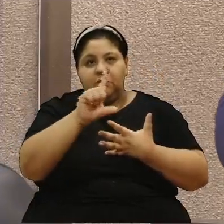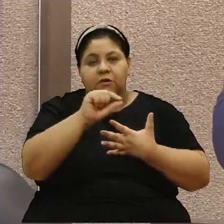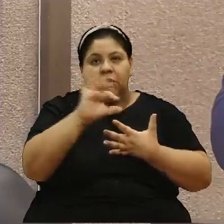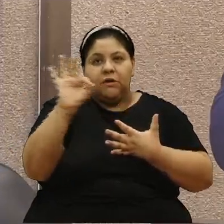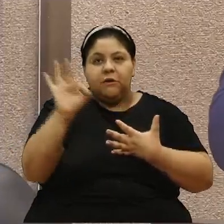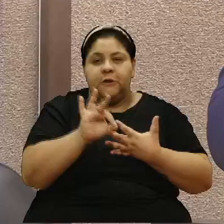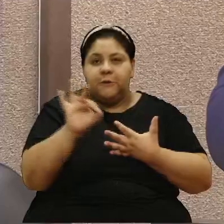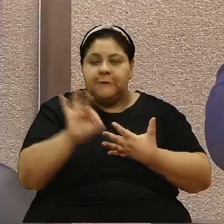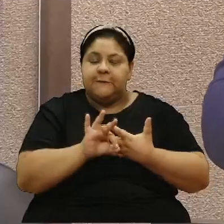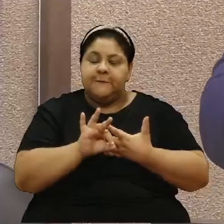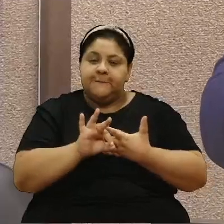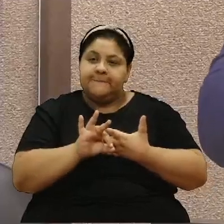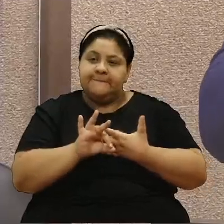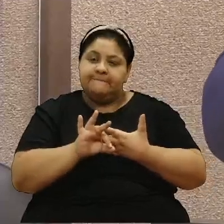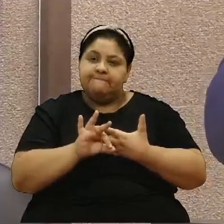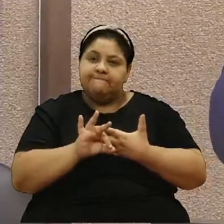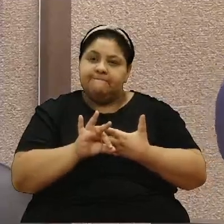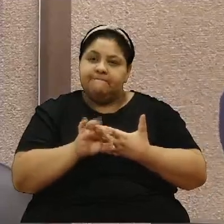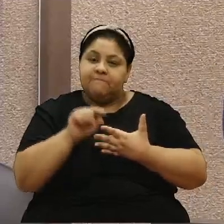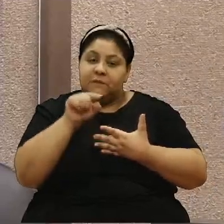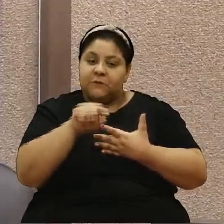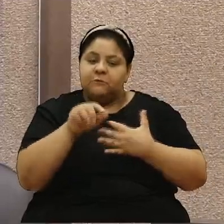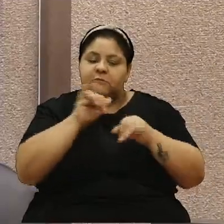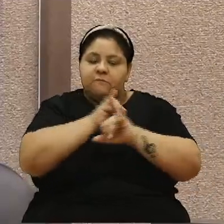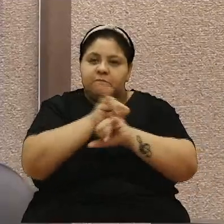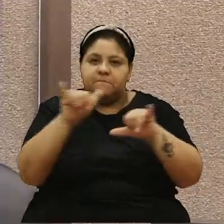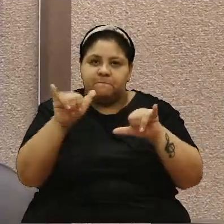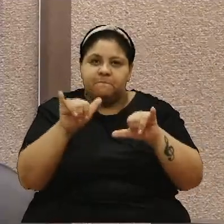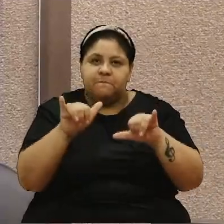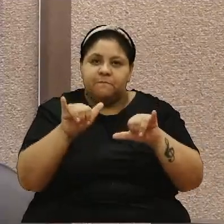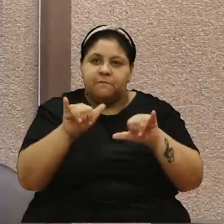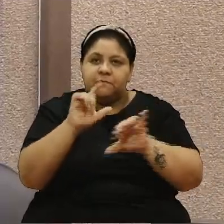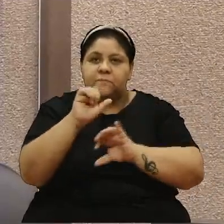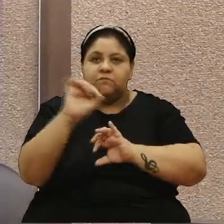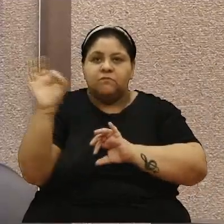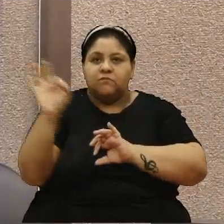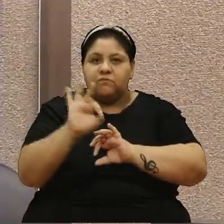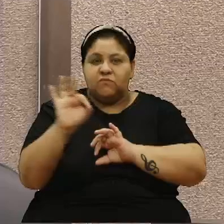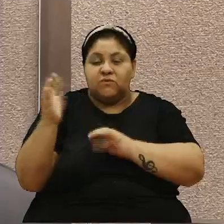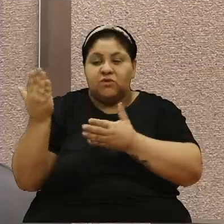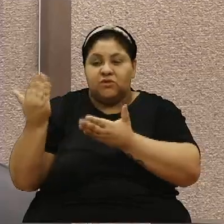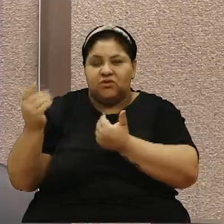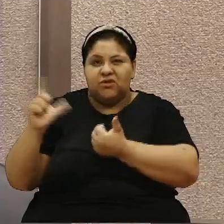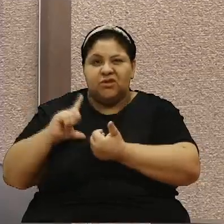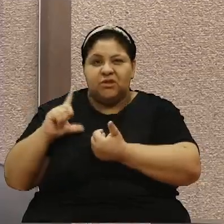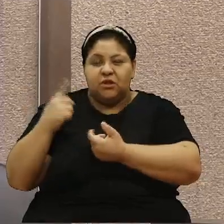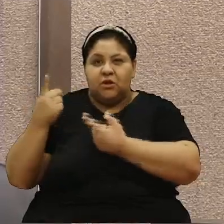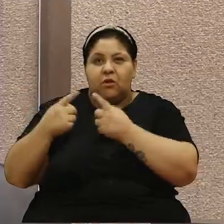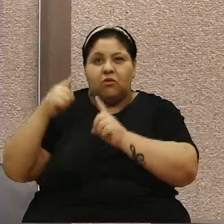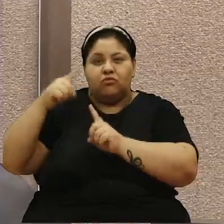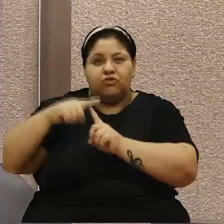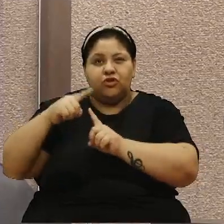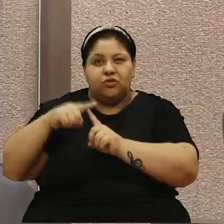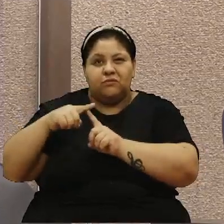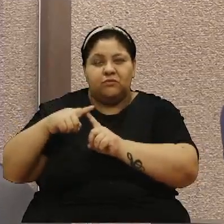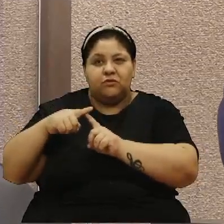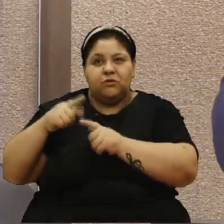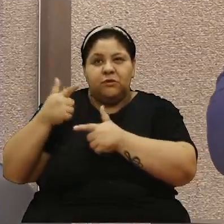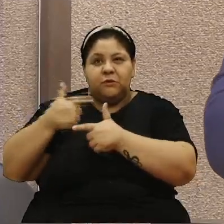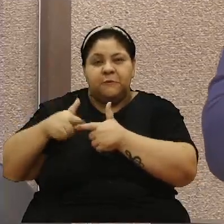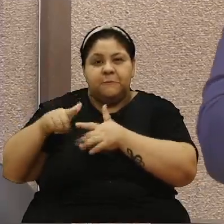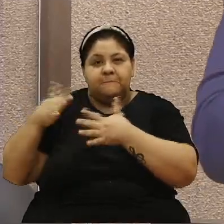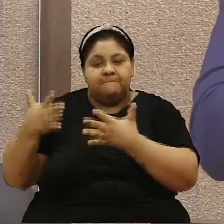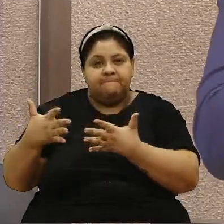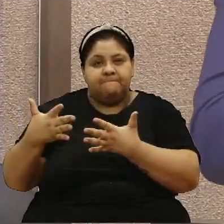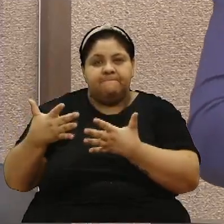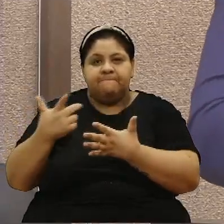10%, esse é um dado, 10% dos jovens têm algum tipo de transtorno, então a gente